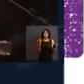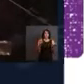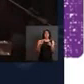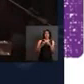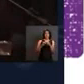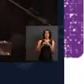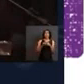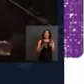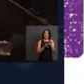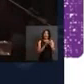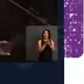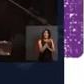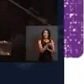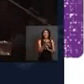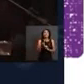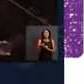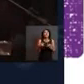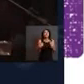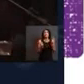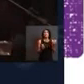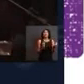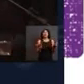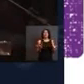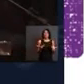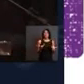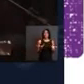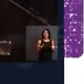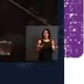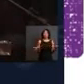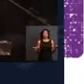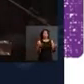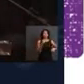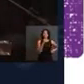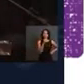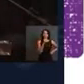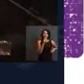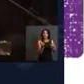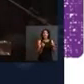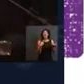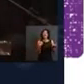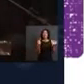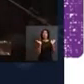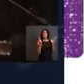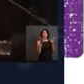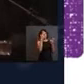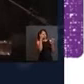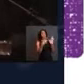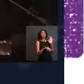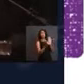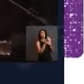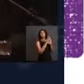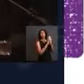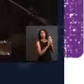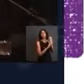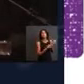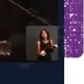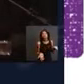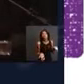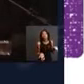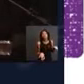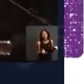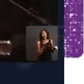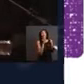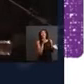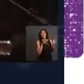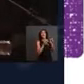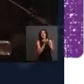boa formação para o meu professor? De que maneira eu defino o melhor modelo de formação? Aí vem